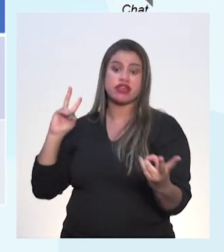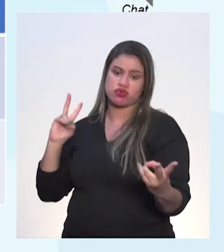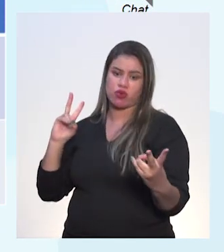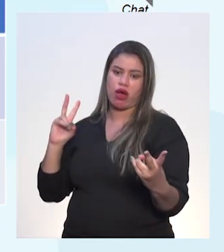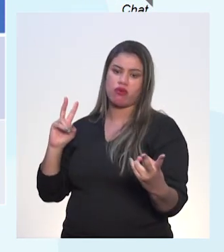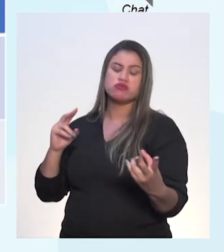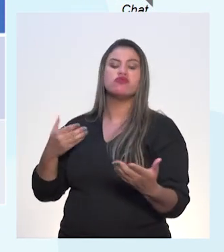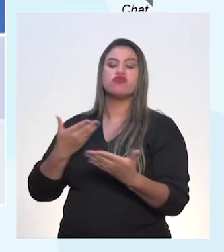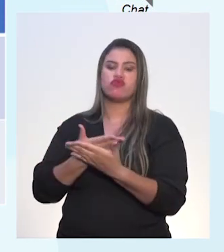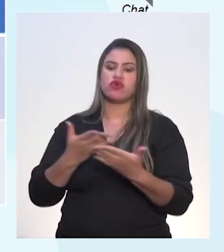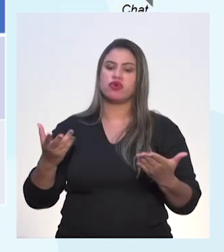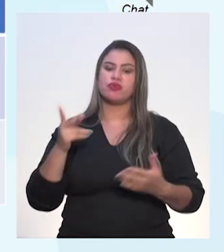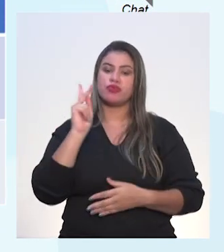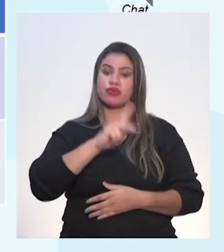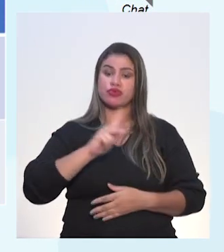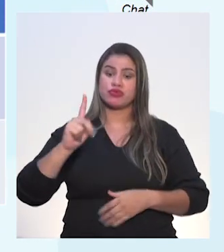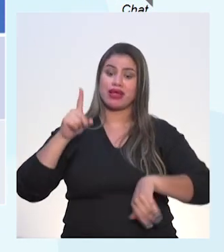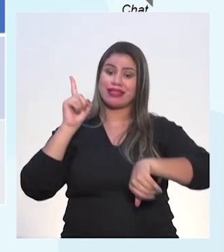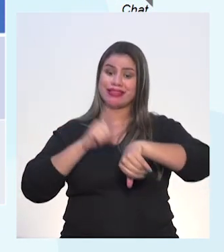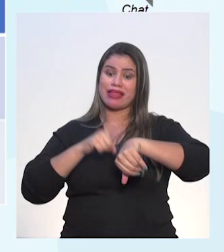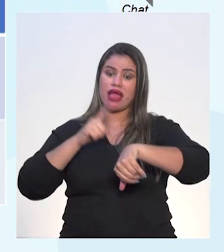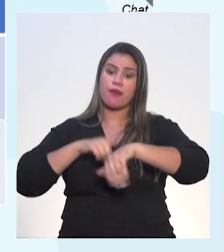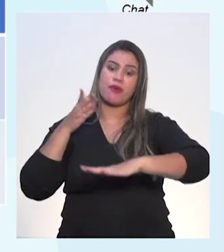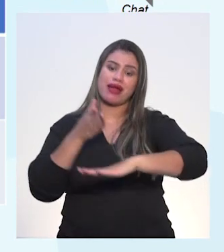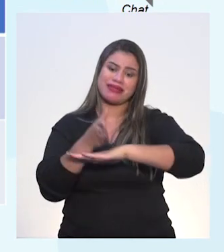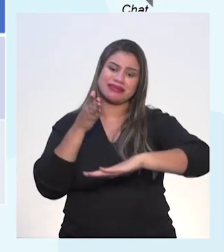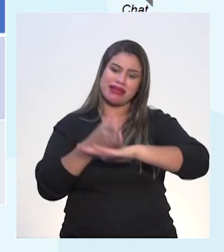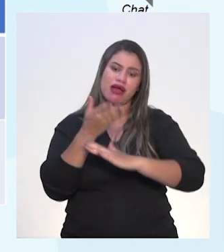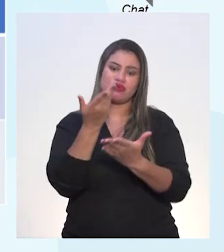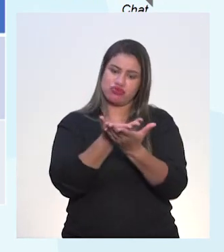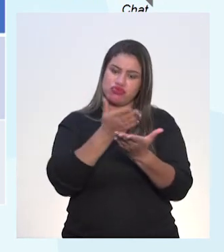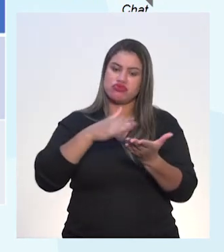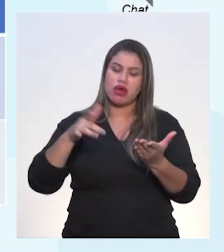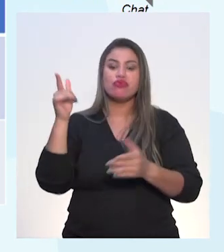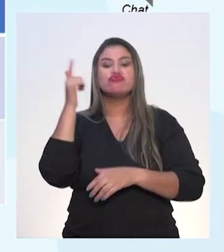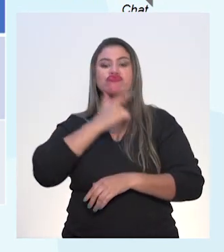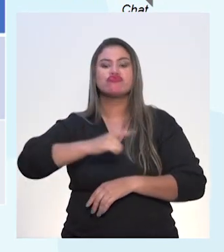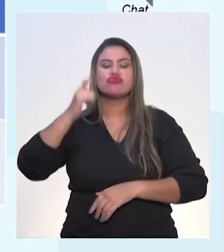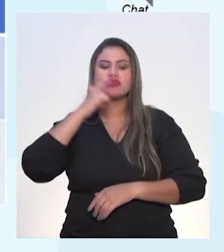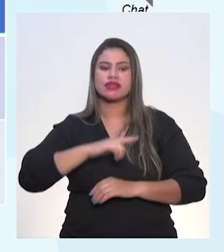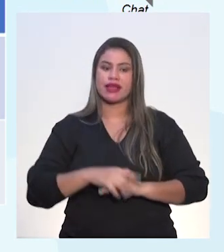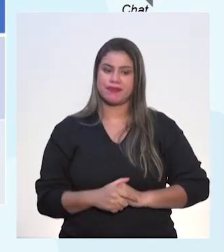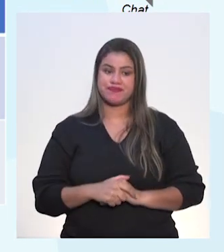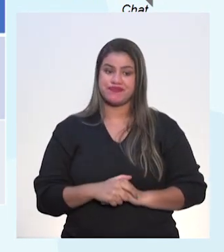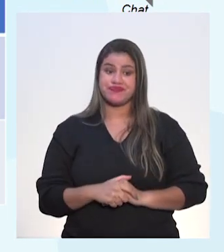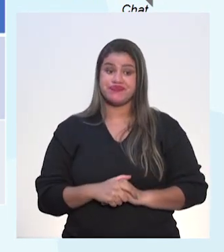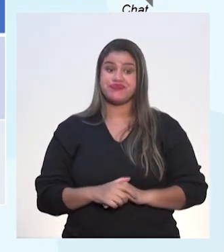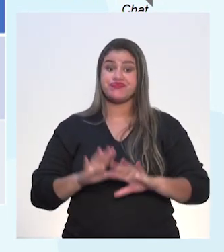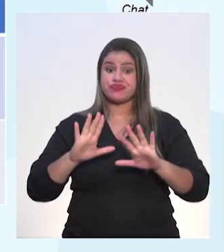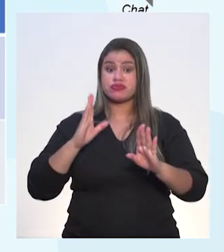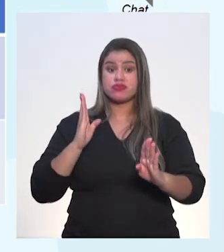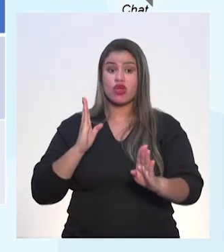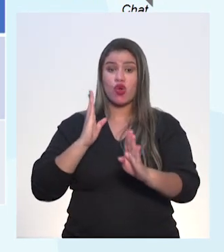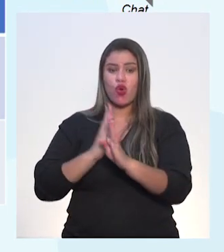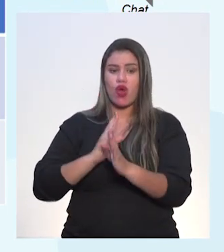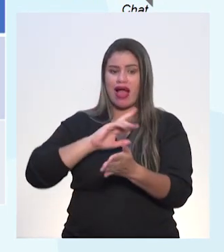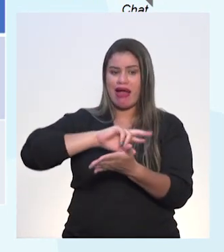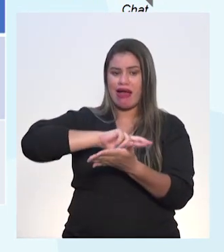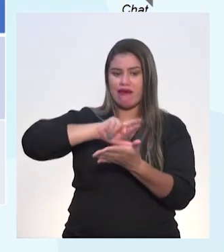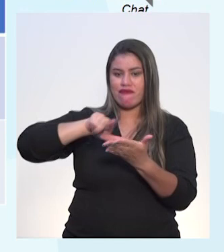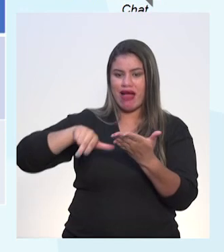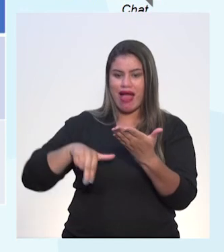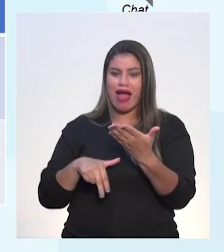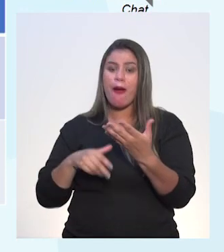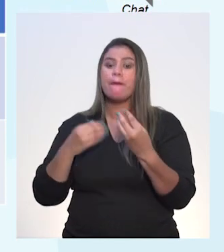vocês professores tem muito mais acesso aos alunos do que a gente diz lá para descobrir mais mais sobre